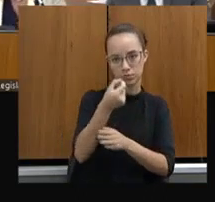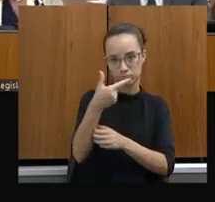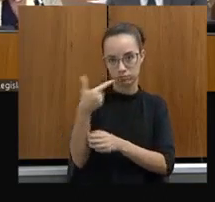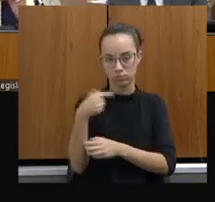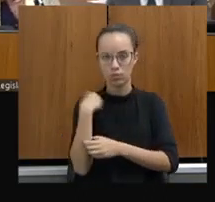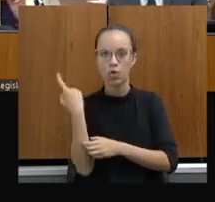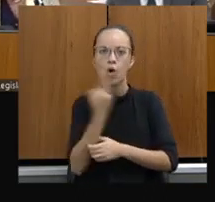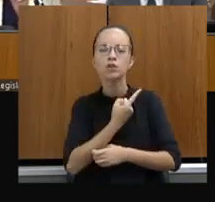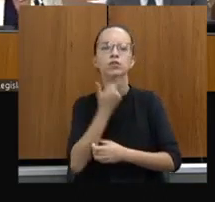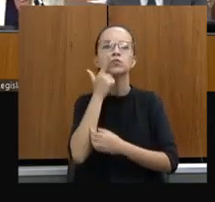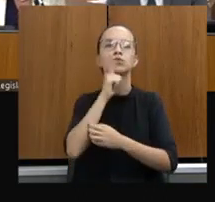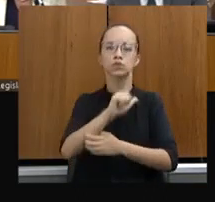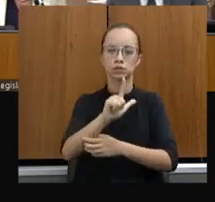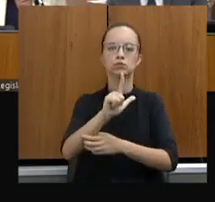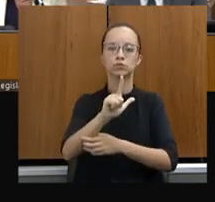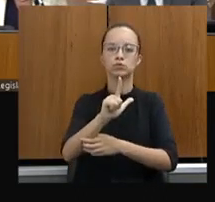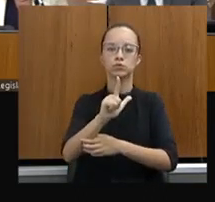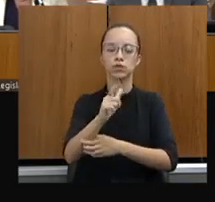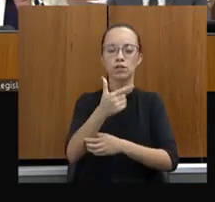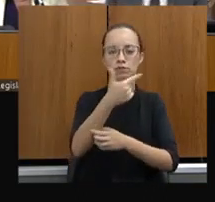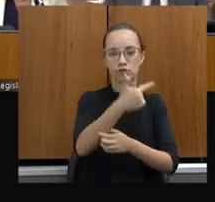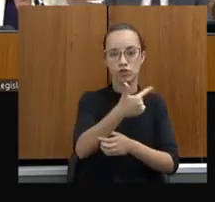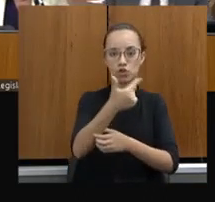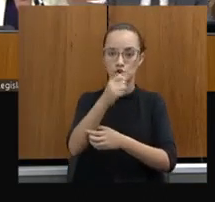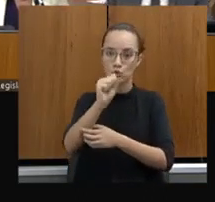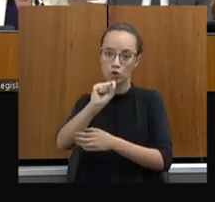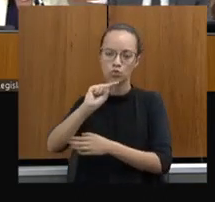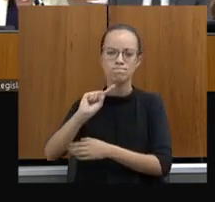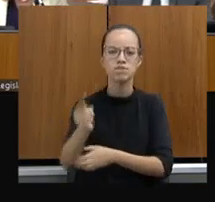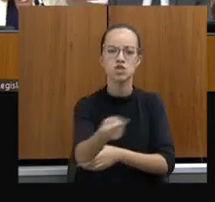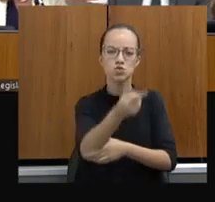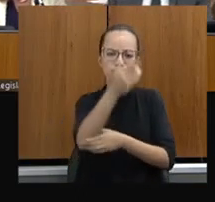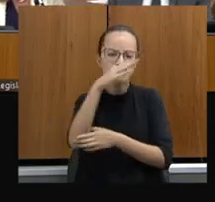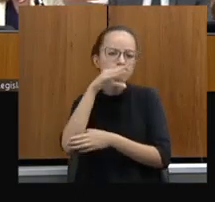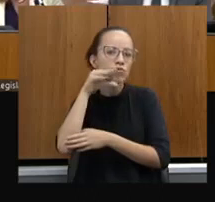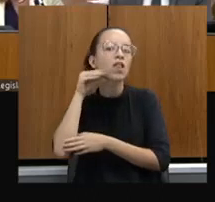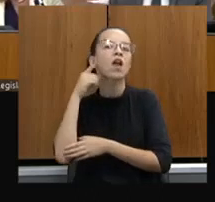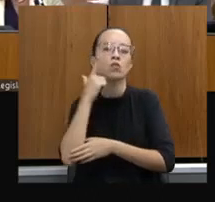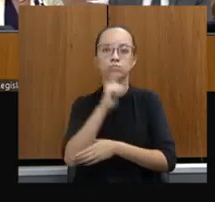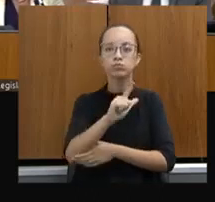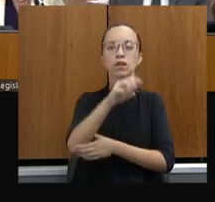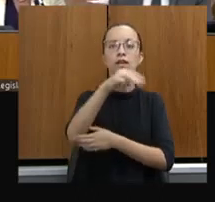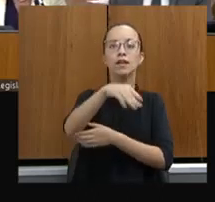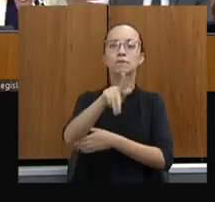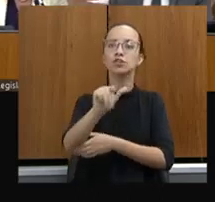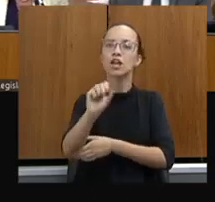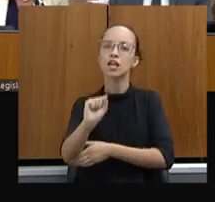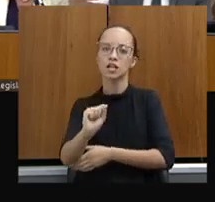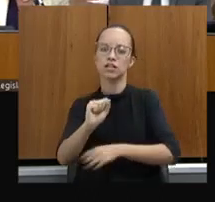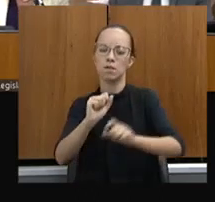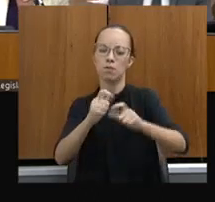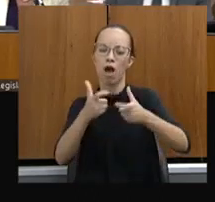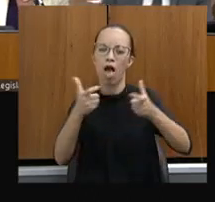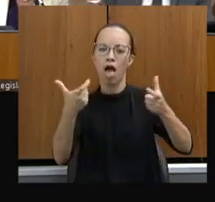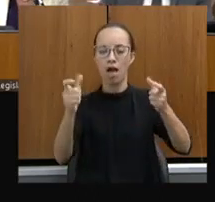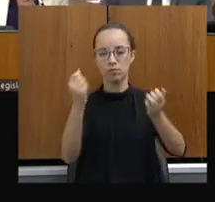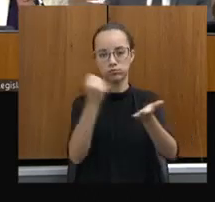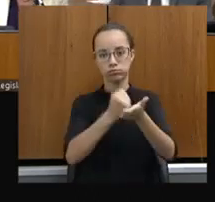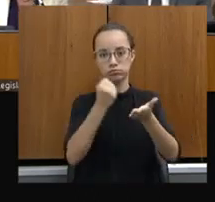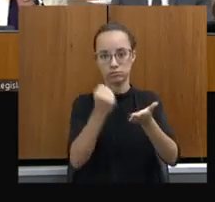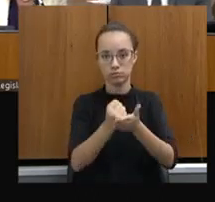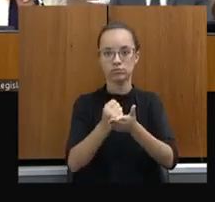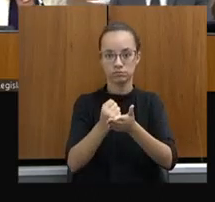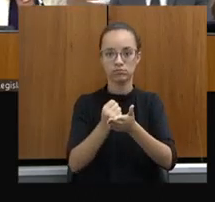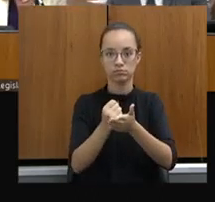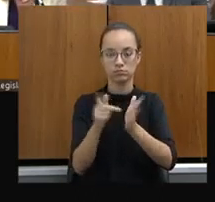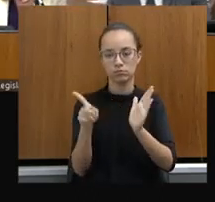alcançamos a marca Histórica de 28 mil empregados MGS Tem trabalhado com ampliação da sua carteira de clientes